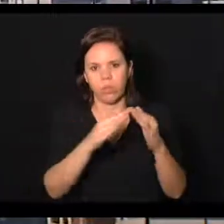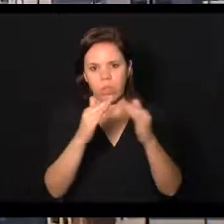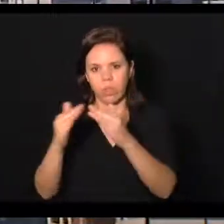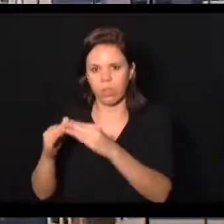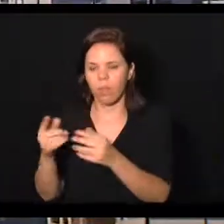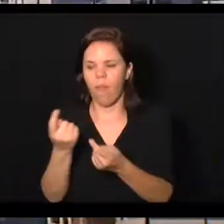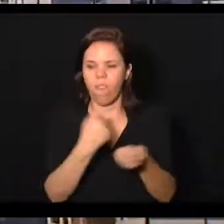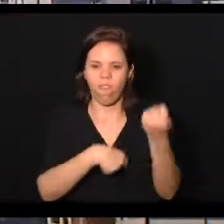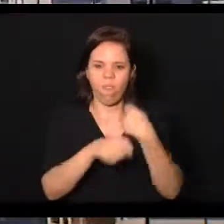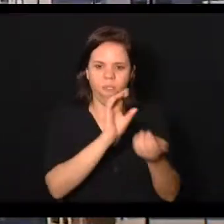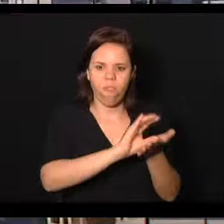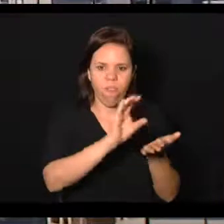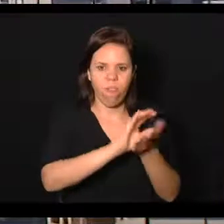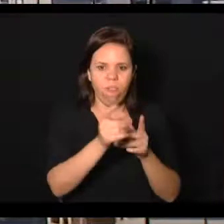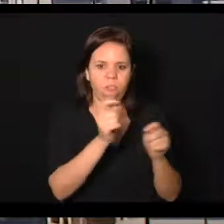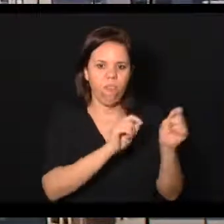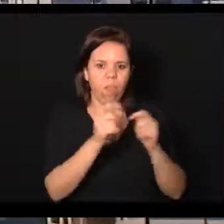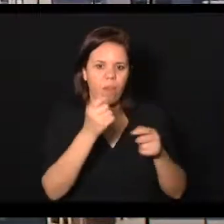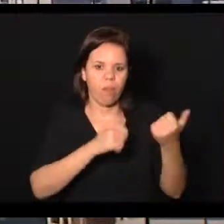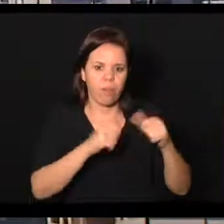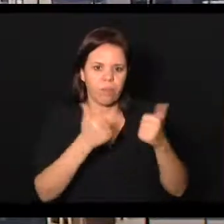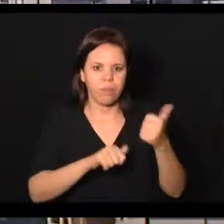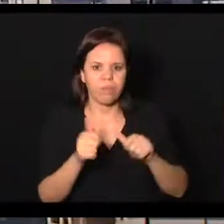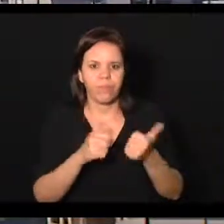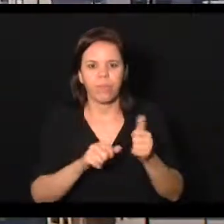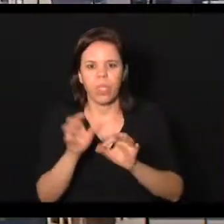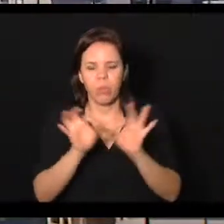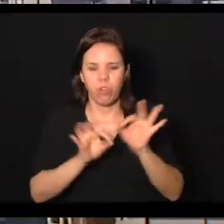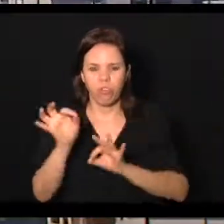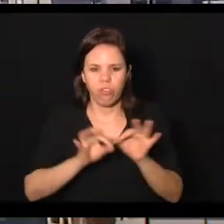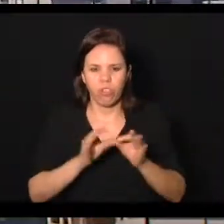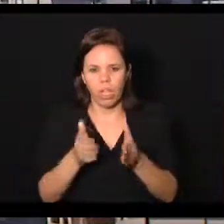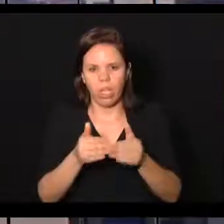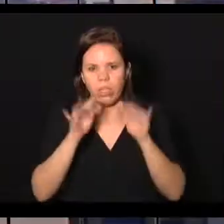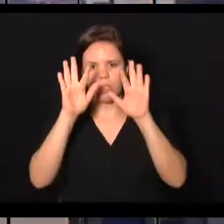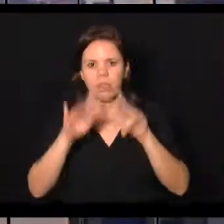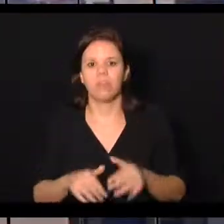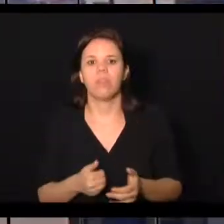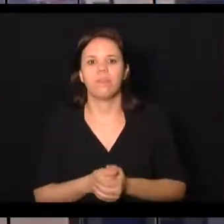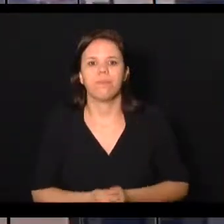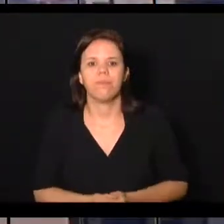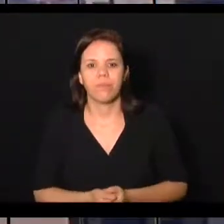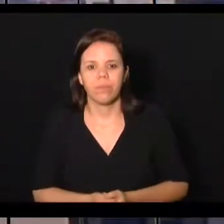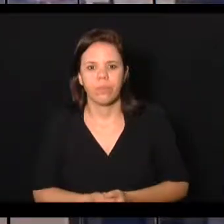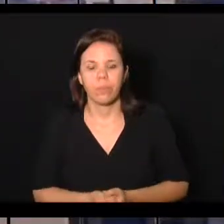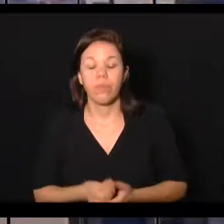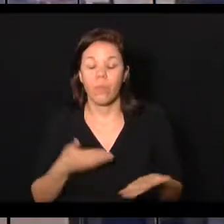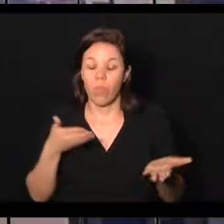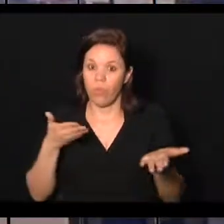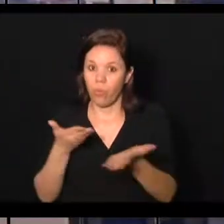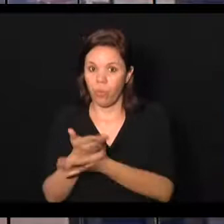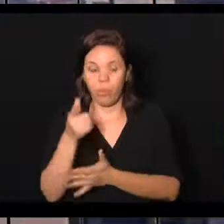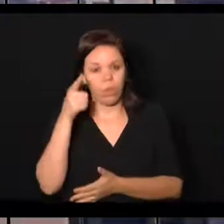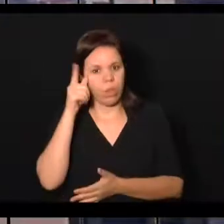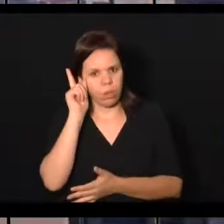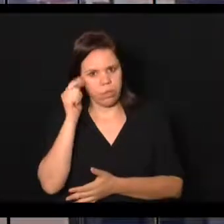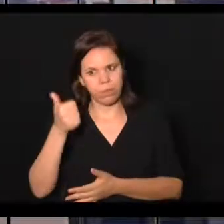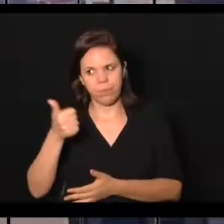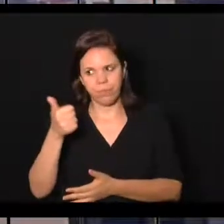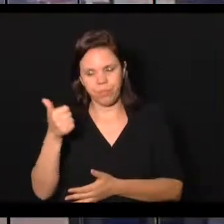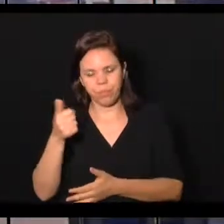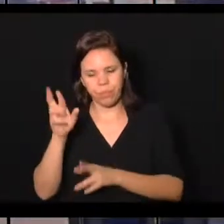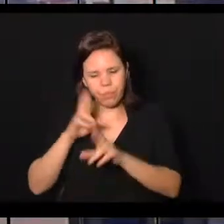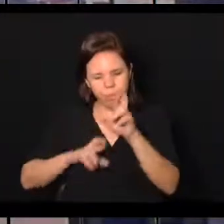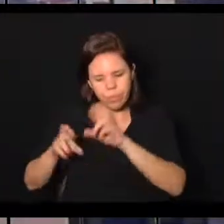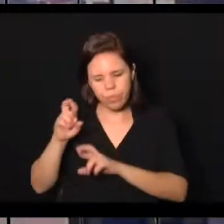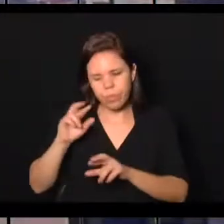Finanças e Orçamento para análise do projeto e das emendas. Foi aprovado ontem, em primeira